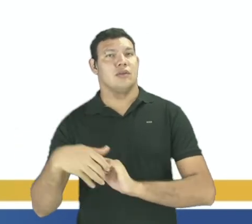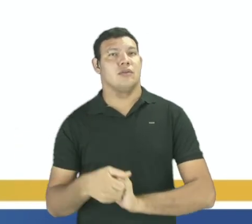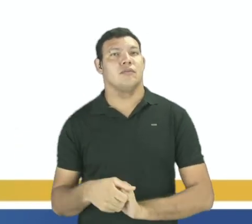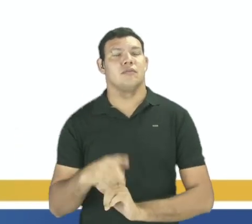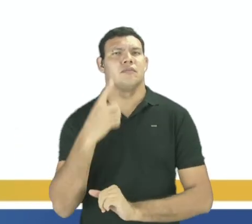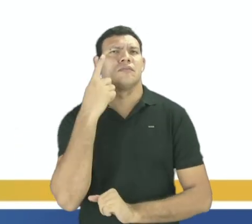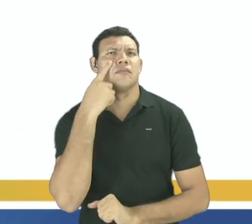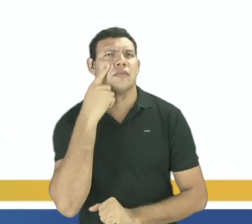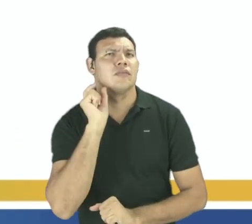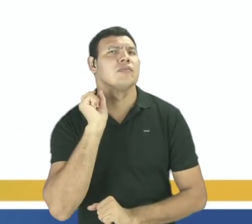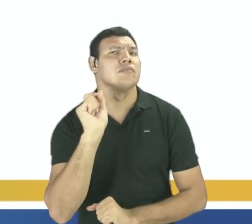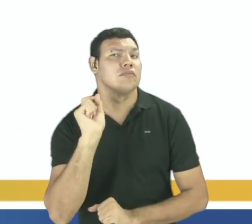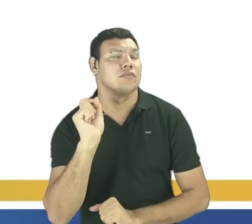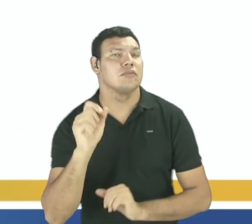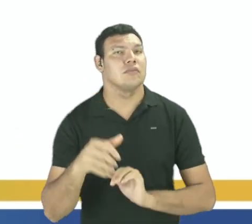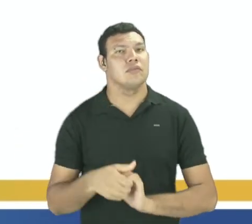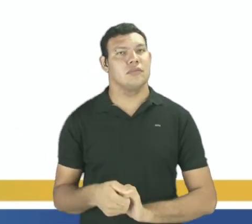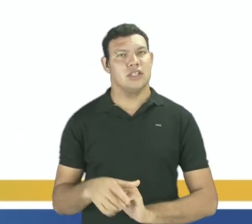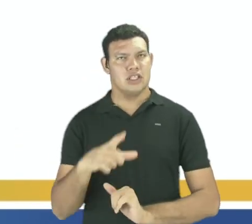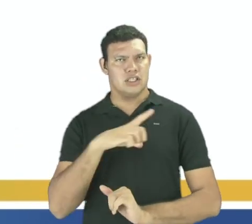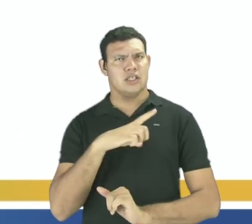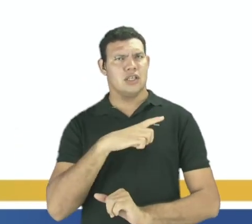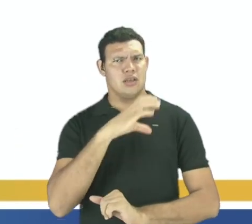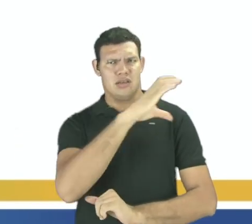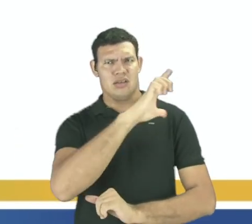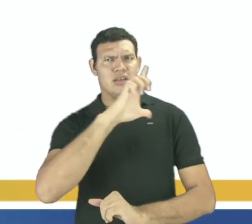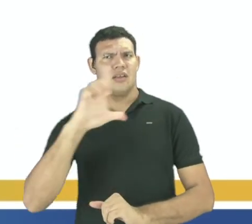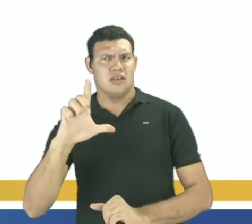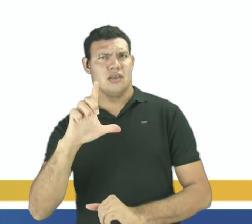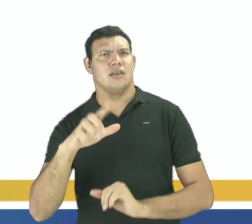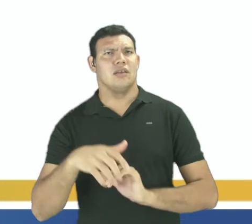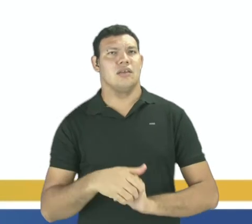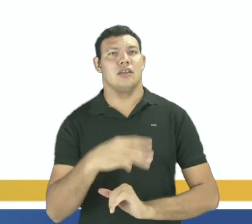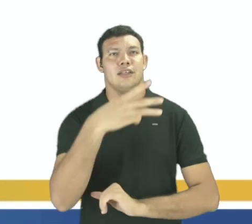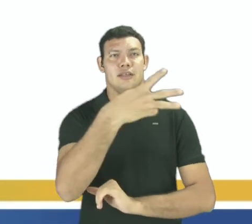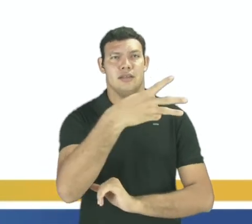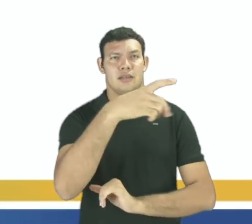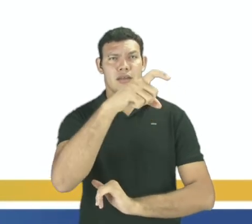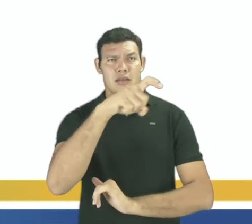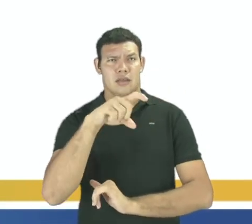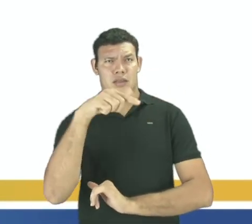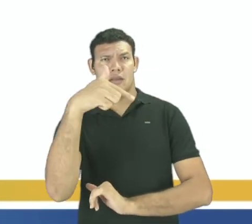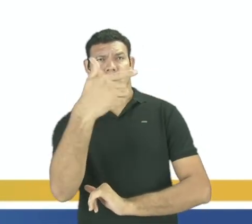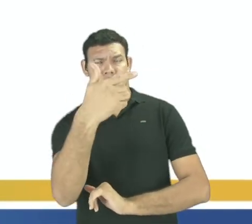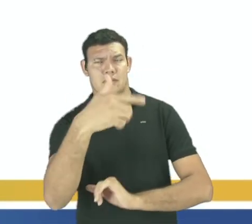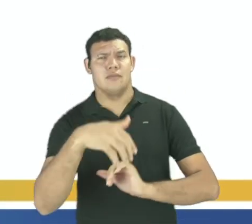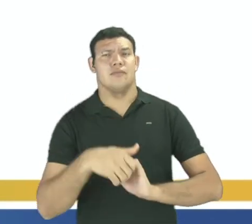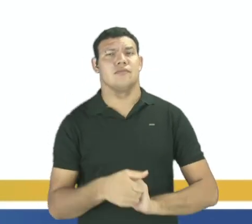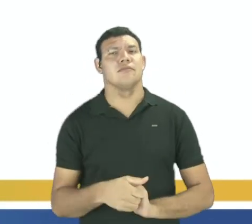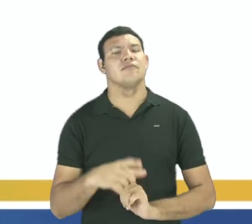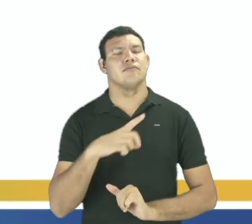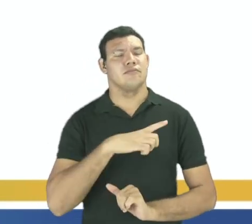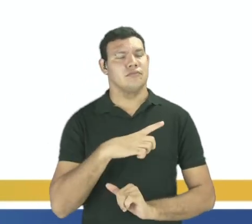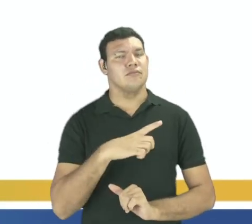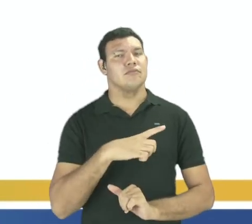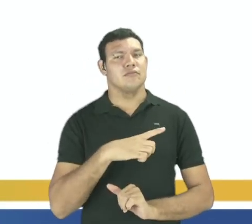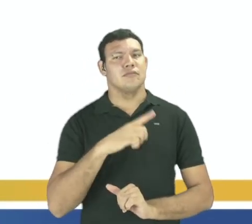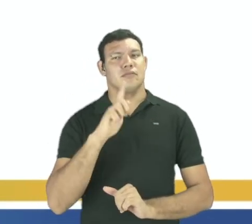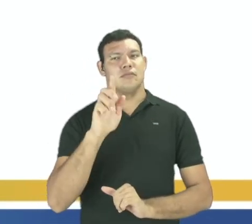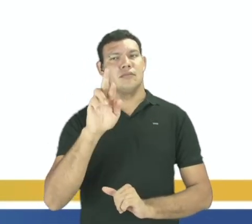Na primeira, está classificado como 3x ao quadrado, ou seja, ela terá